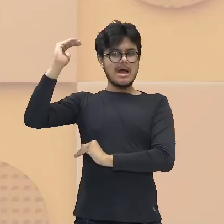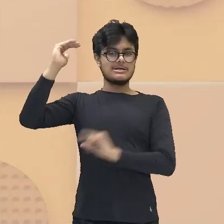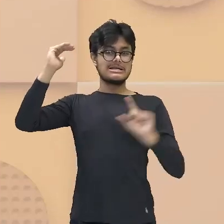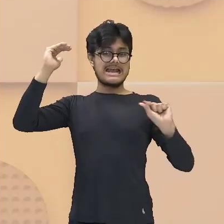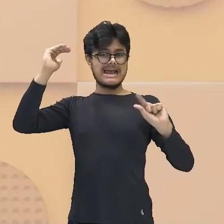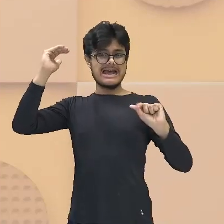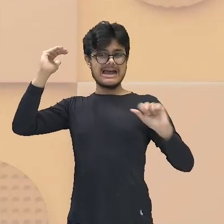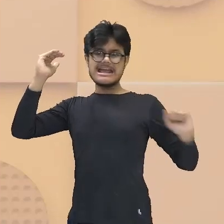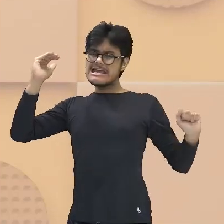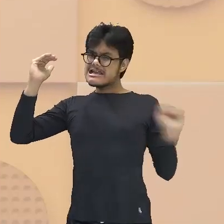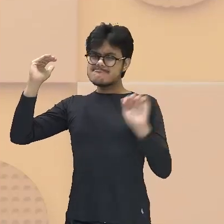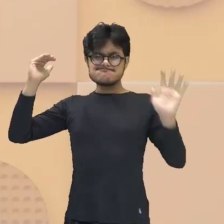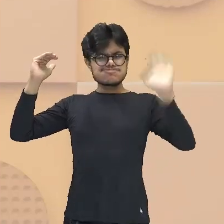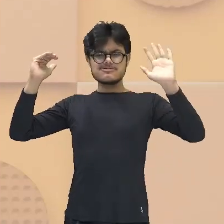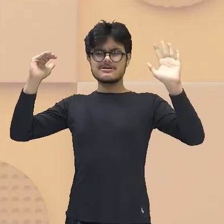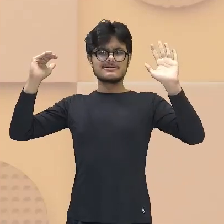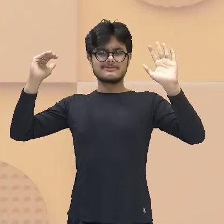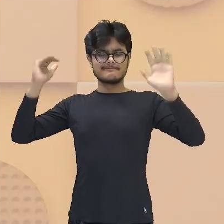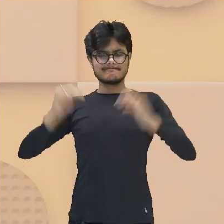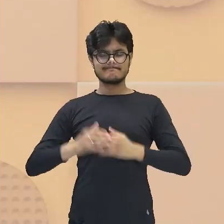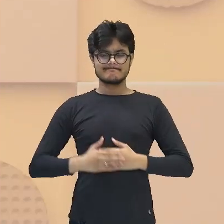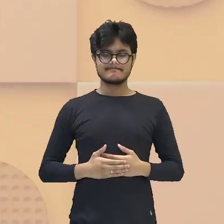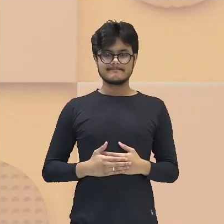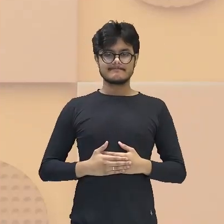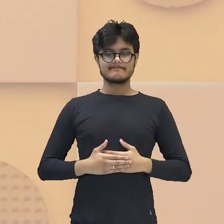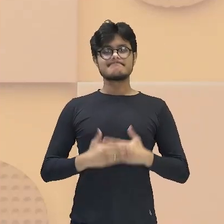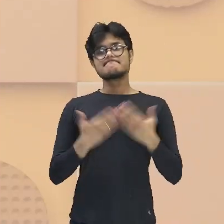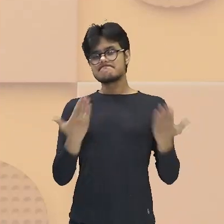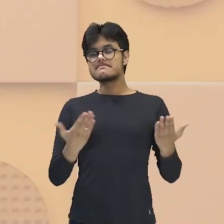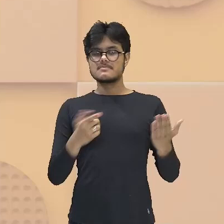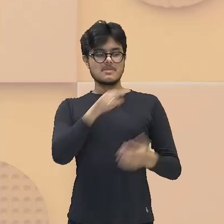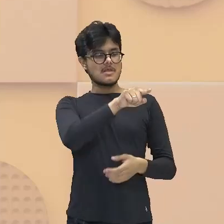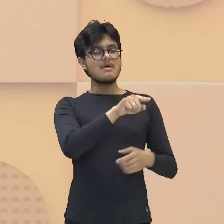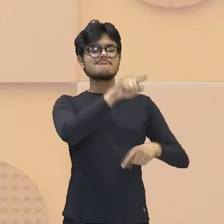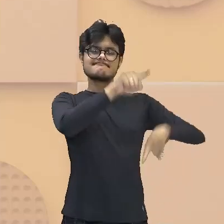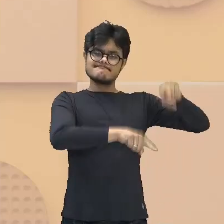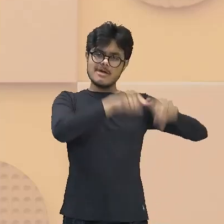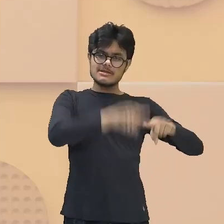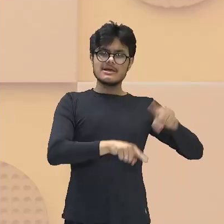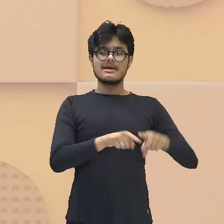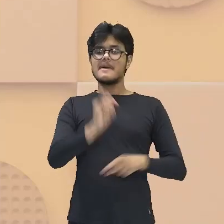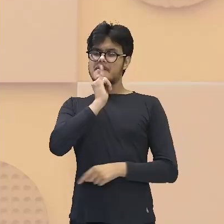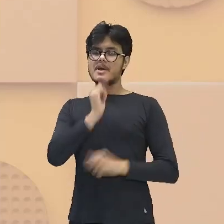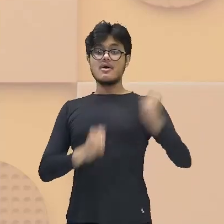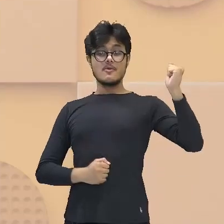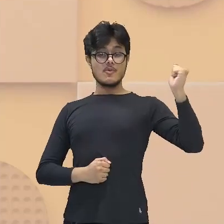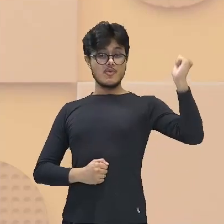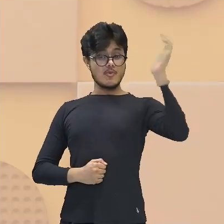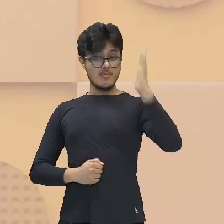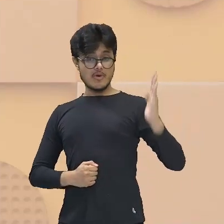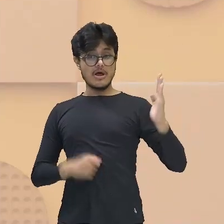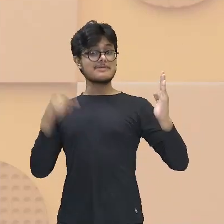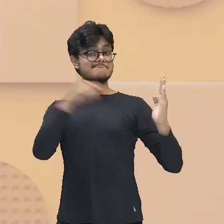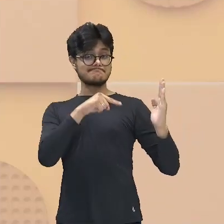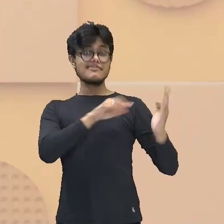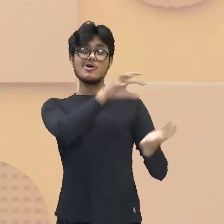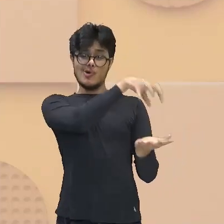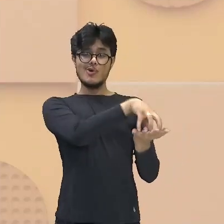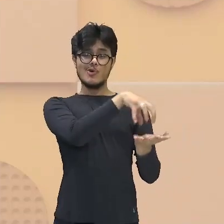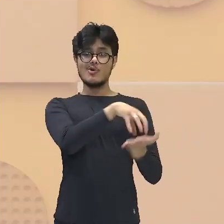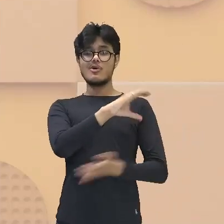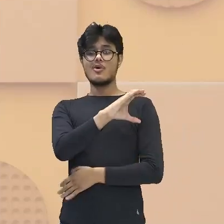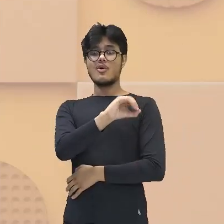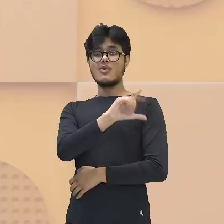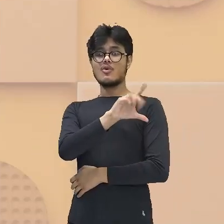elevados, e elas forneciam as matérias-primas, né? O Brasil, lembrando que ele foi uma colônia também,